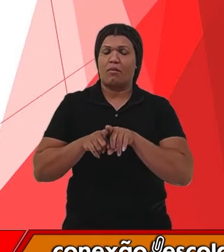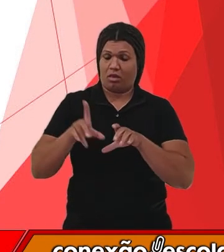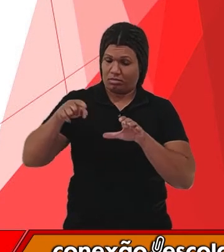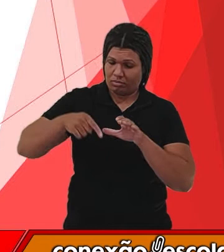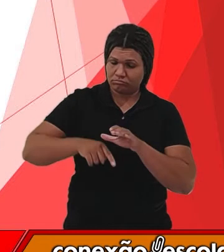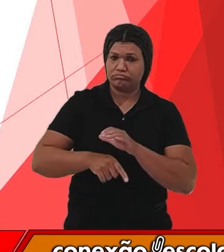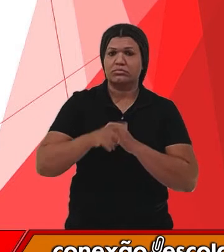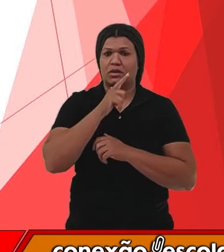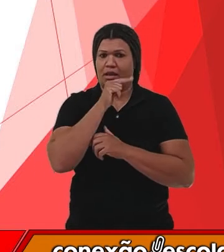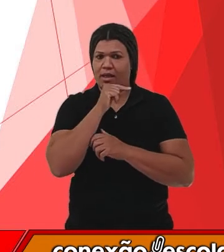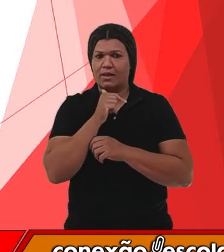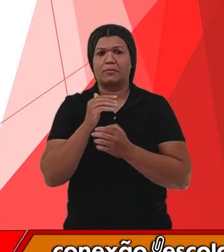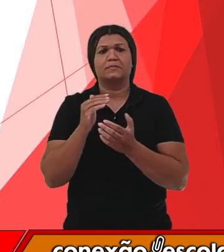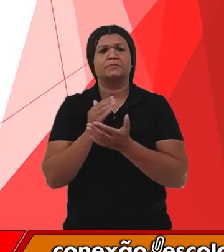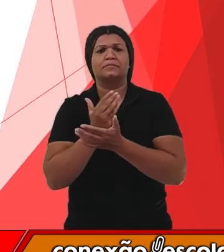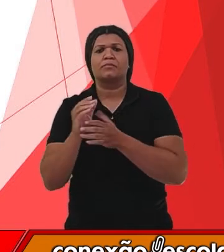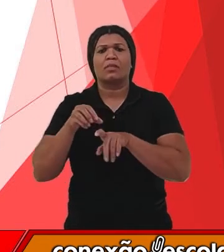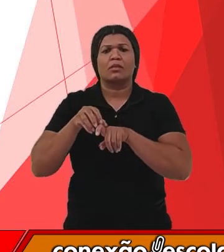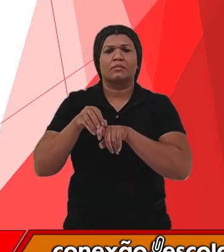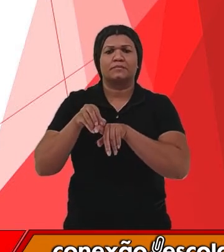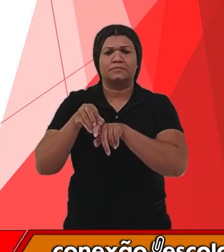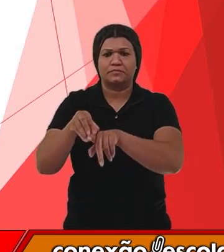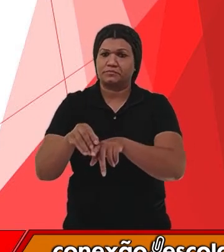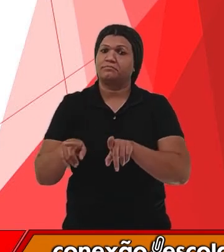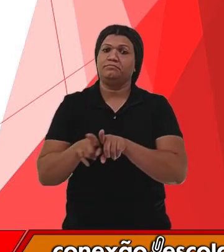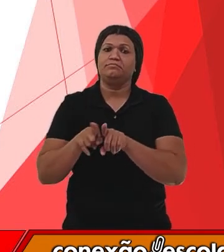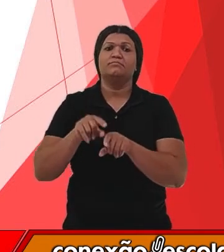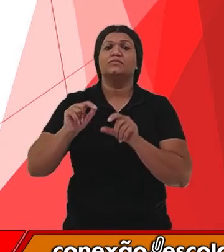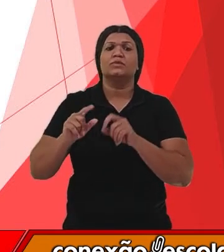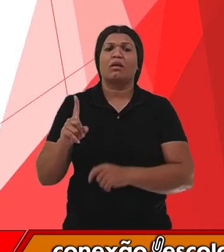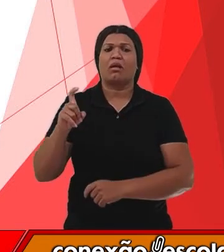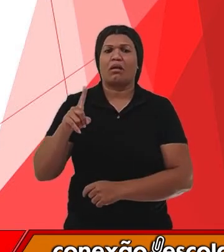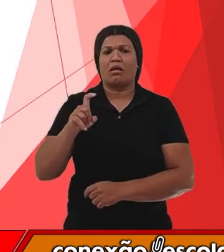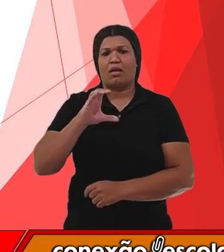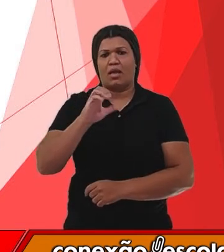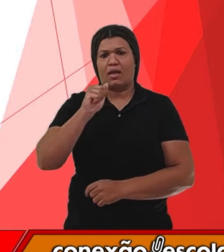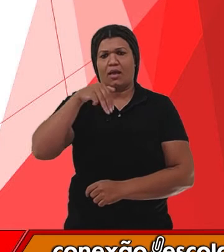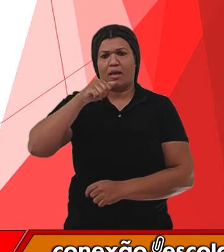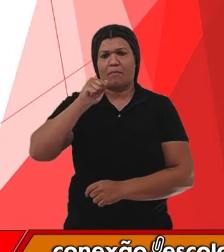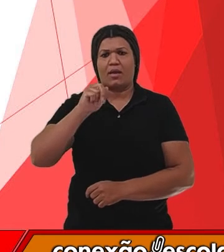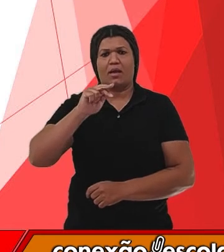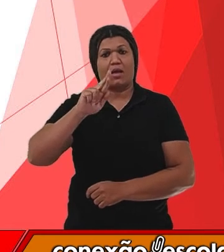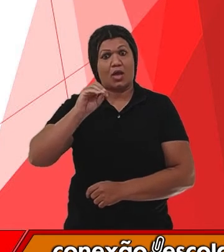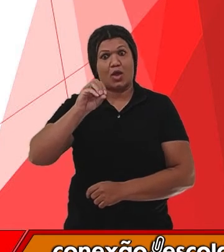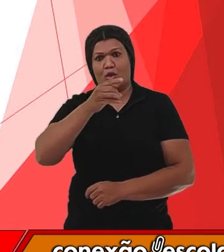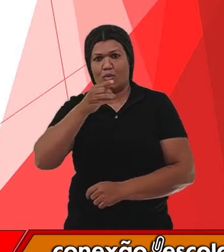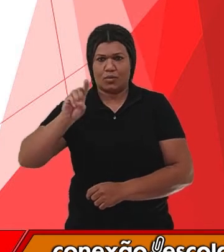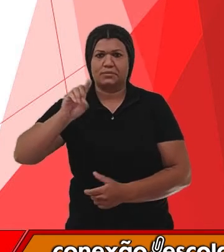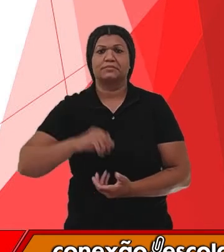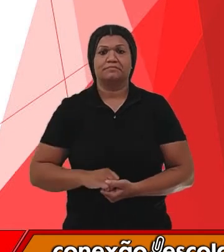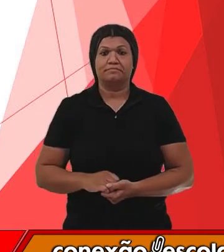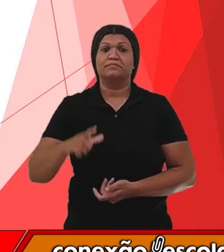água, como alguns caramujos e camarões. E há aqueles, como os